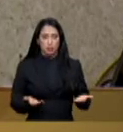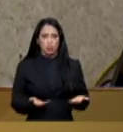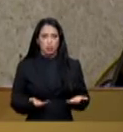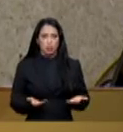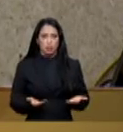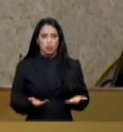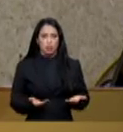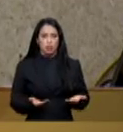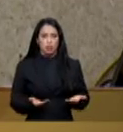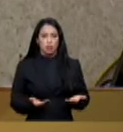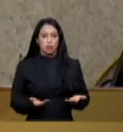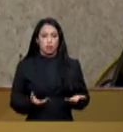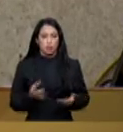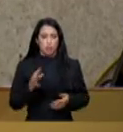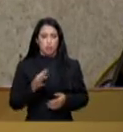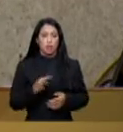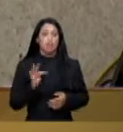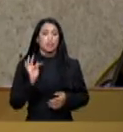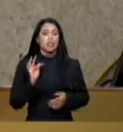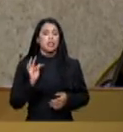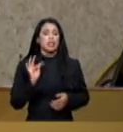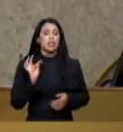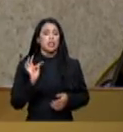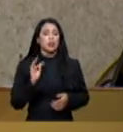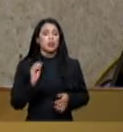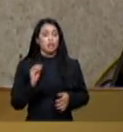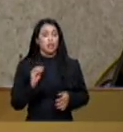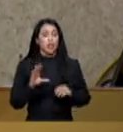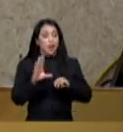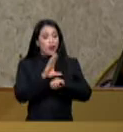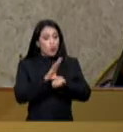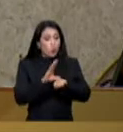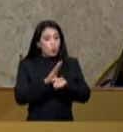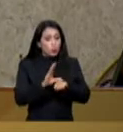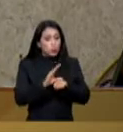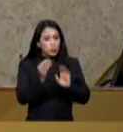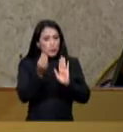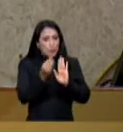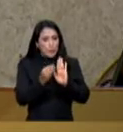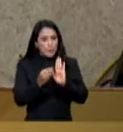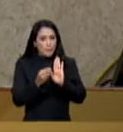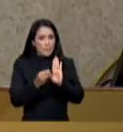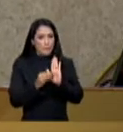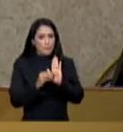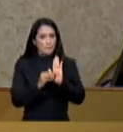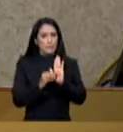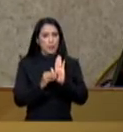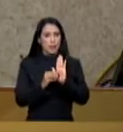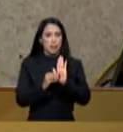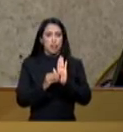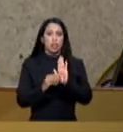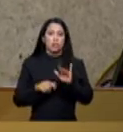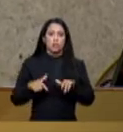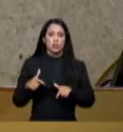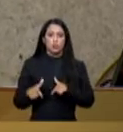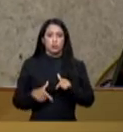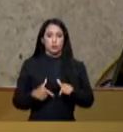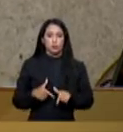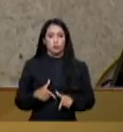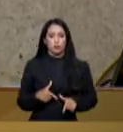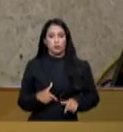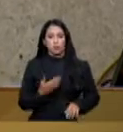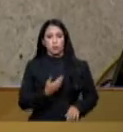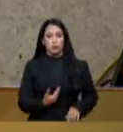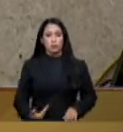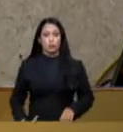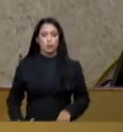primeira premissa teórica, que é a moldura constitucional dos serviços públicos de saneamento